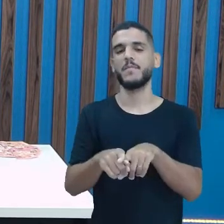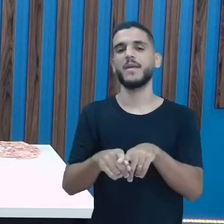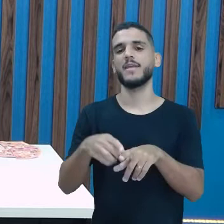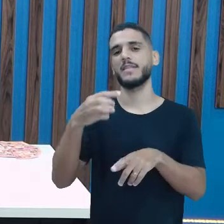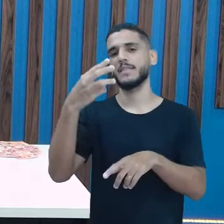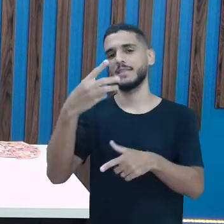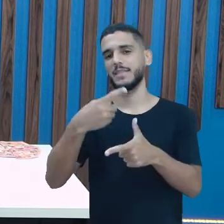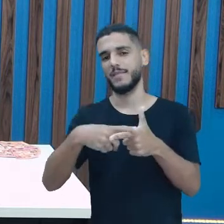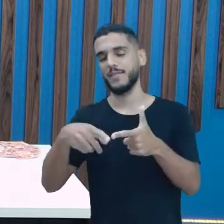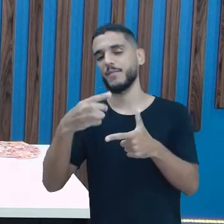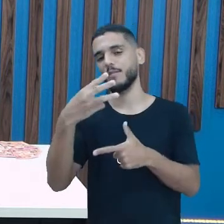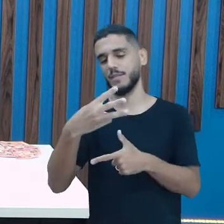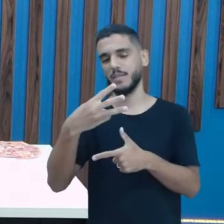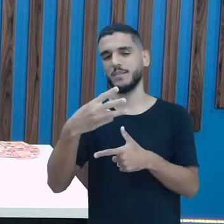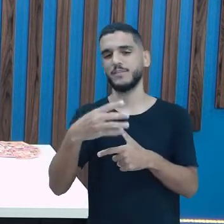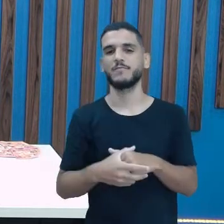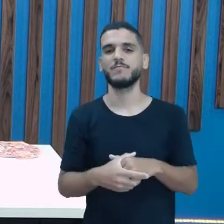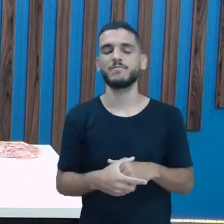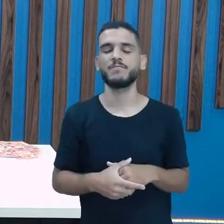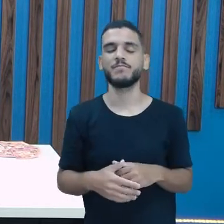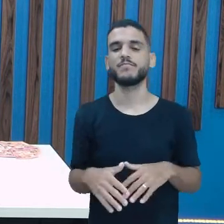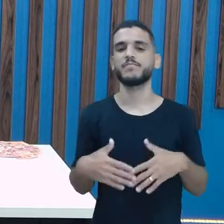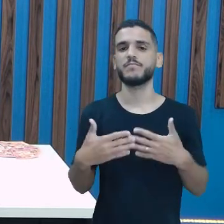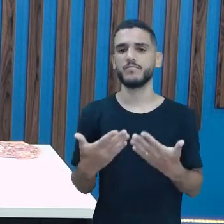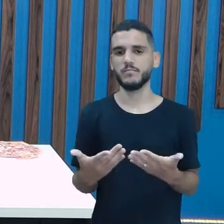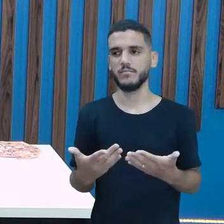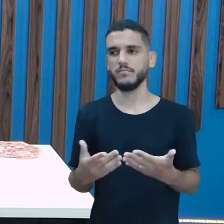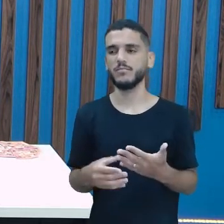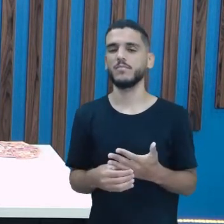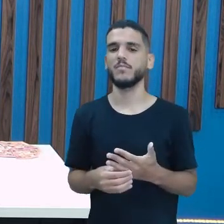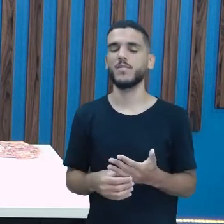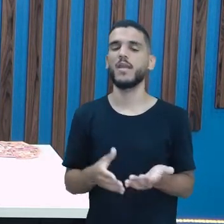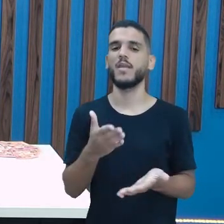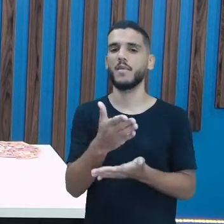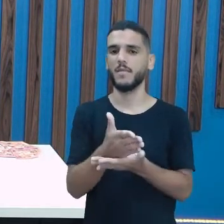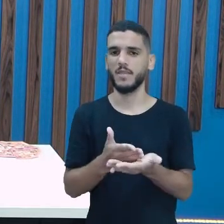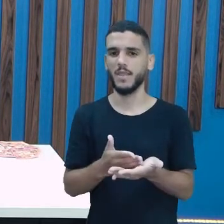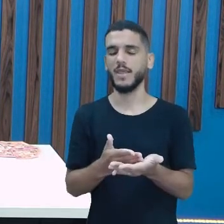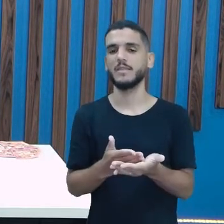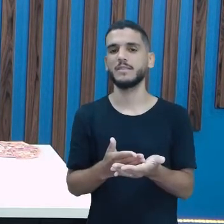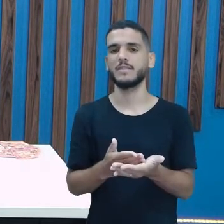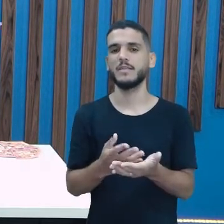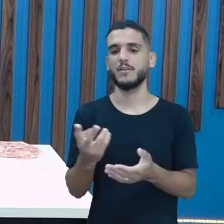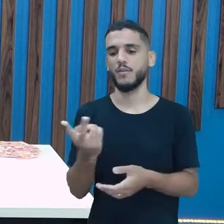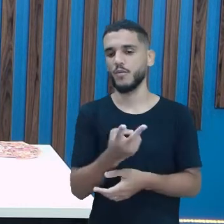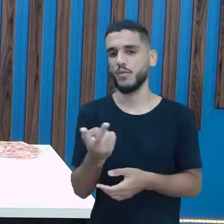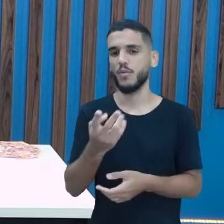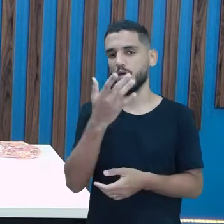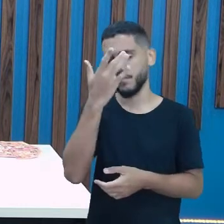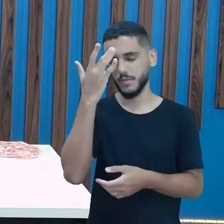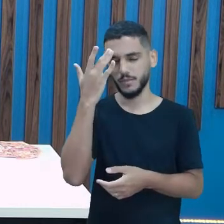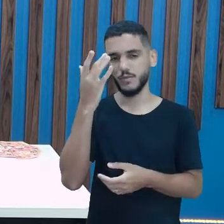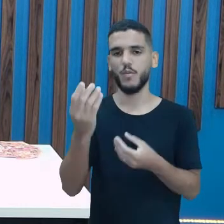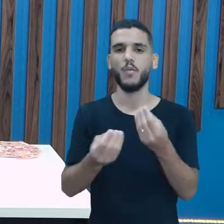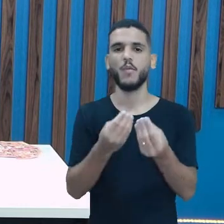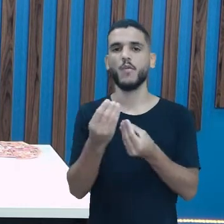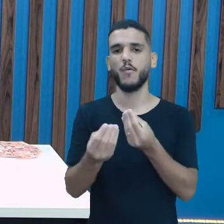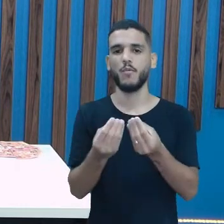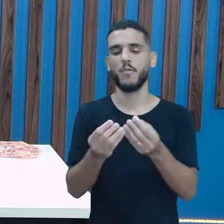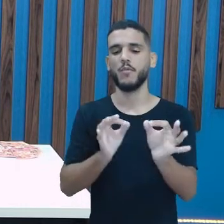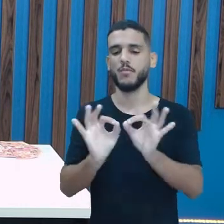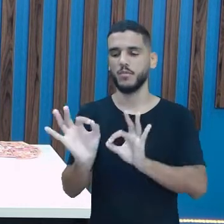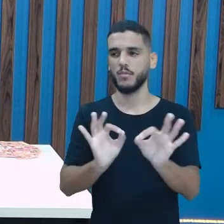Na metade, eu consegui dividir a minha pizza para quantas pessoas? Para 2, de forma o que? Proporcional, né? Igual